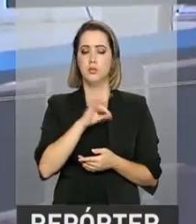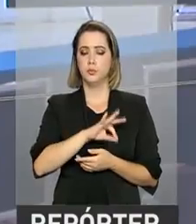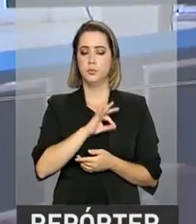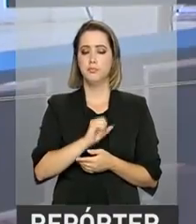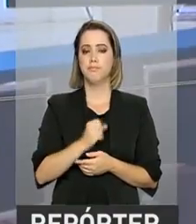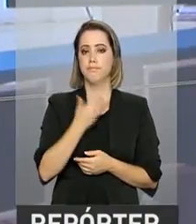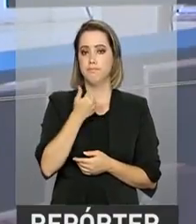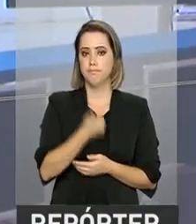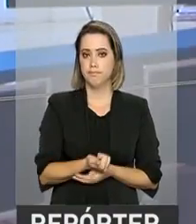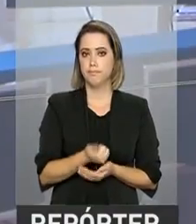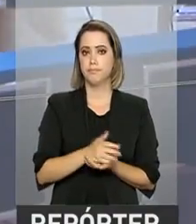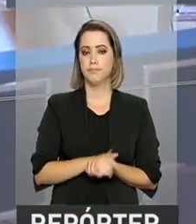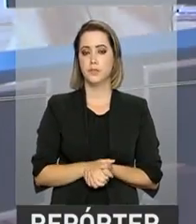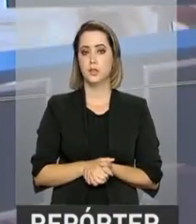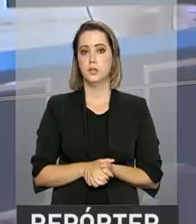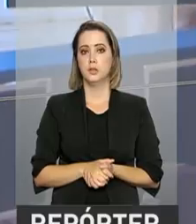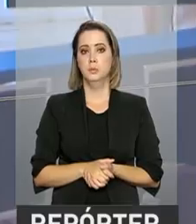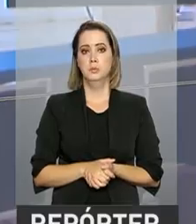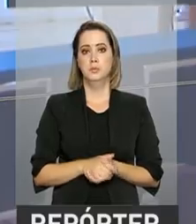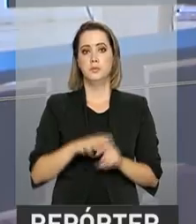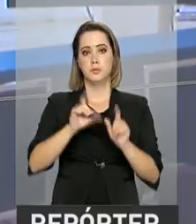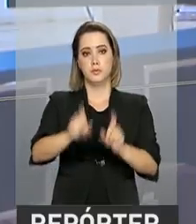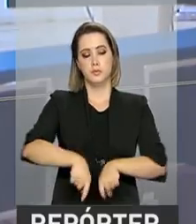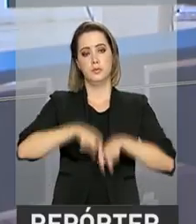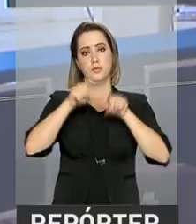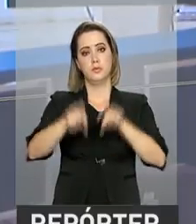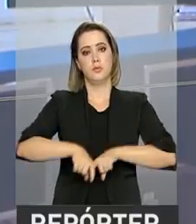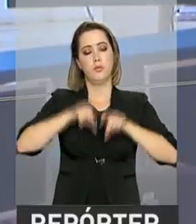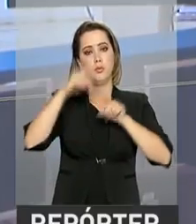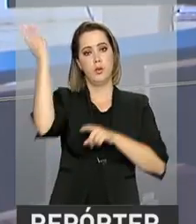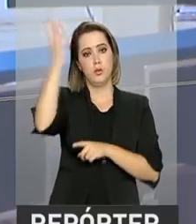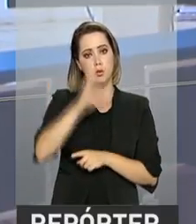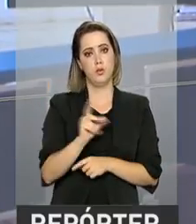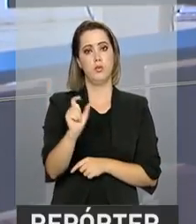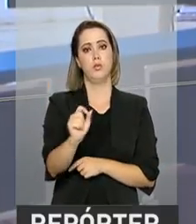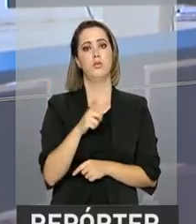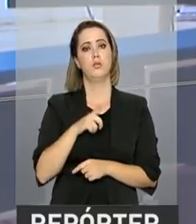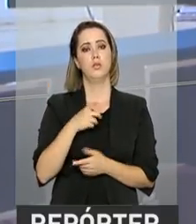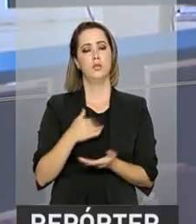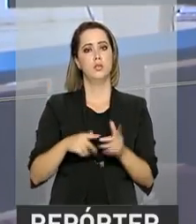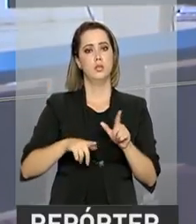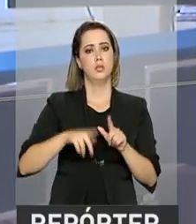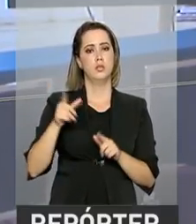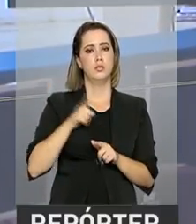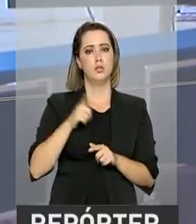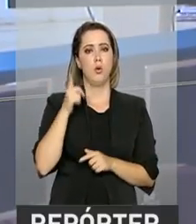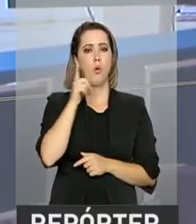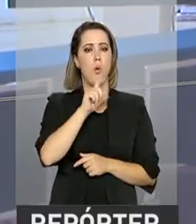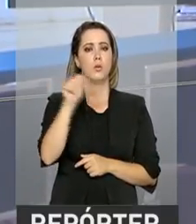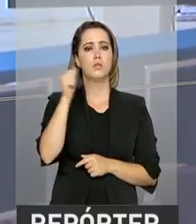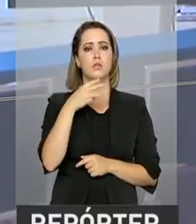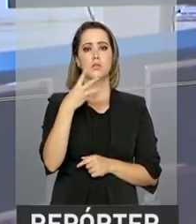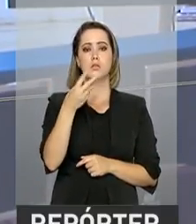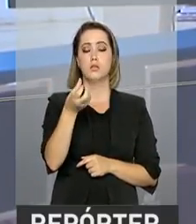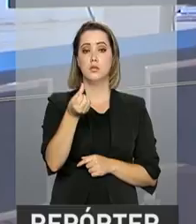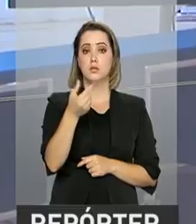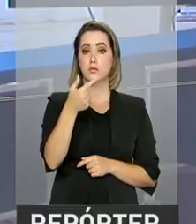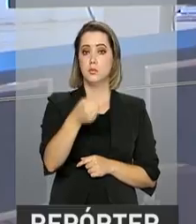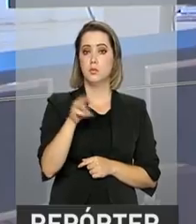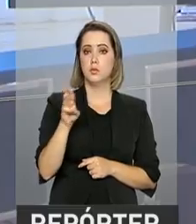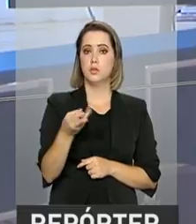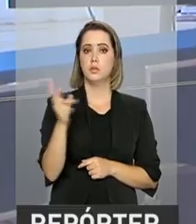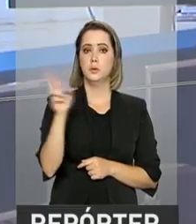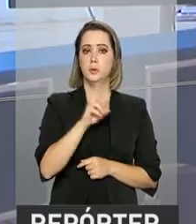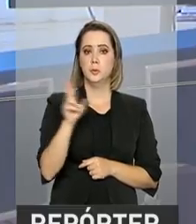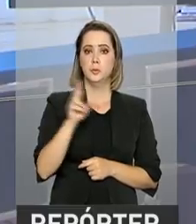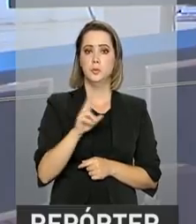positiva o faturamento das lavouras brasileiras em 17 deve alcançar os R 367